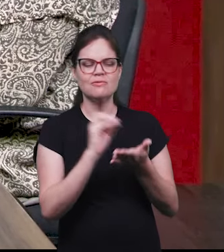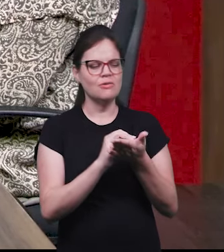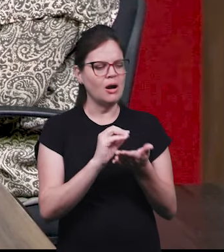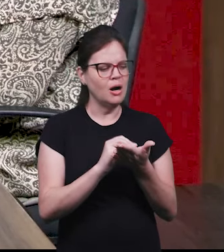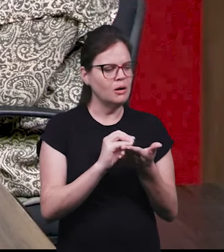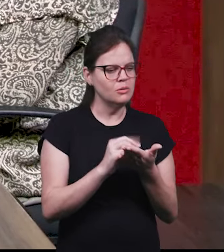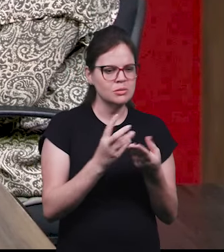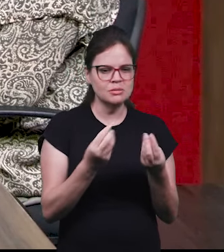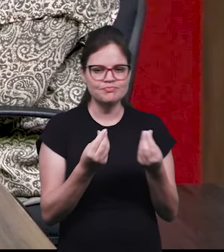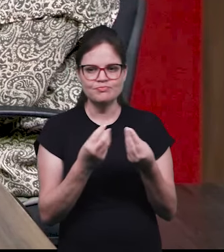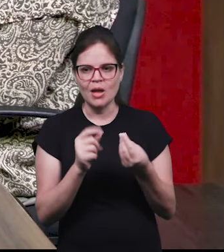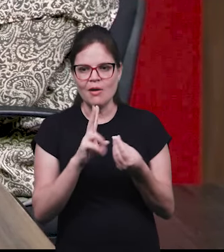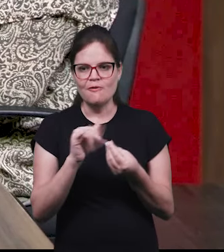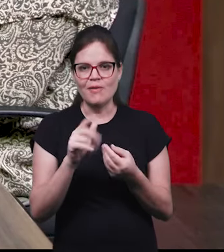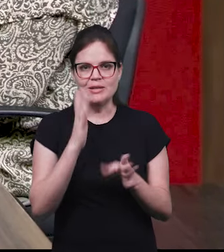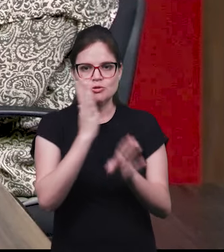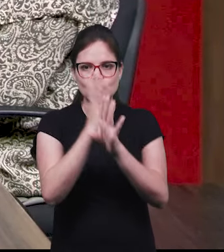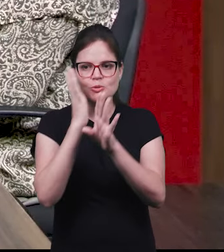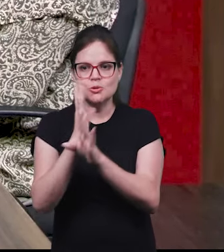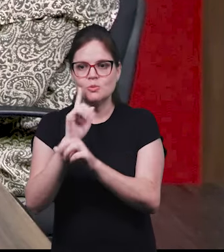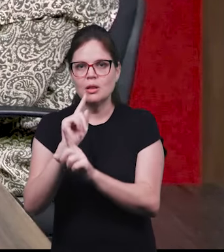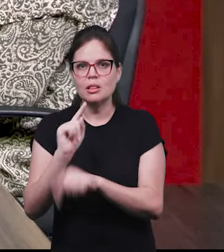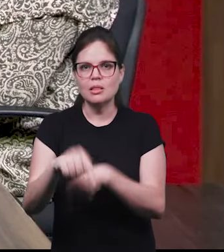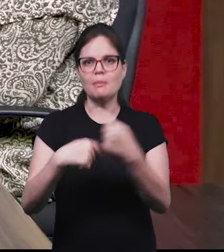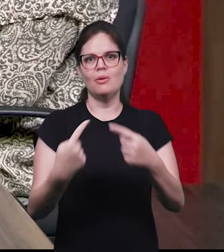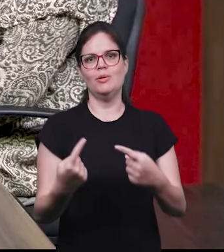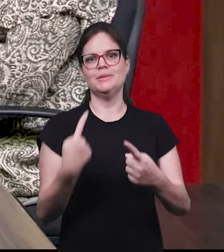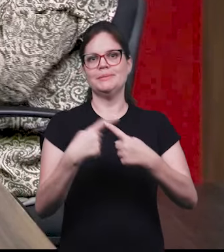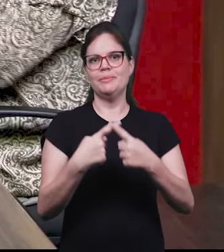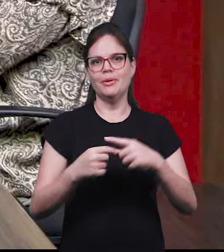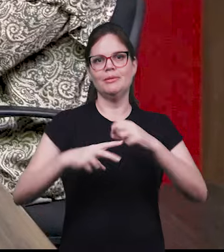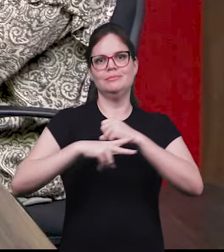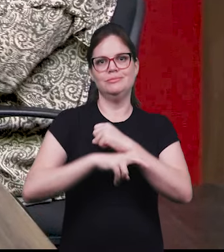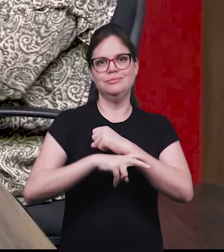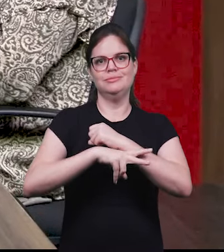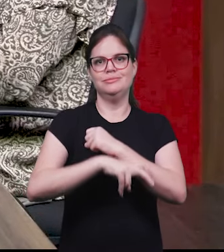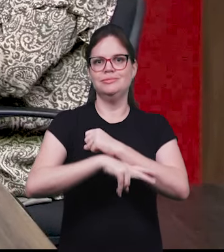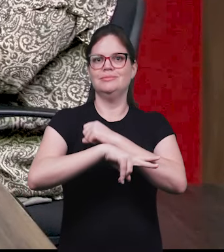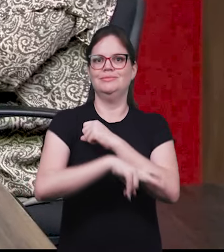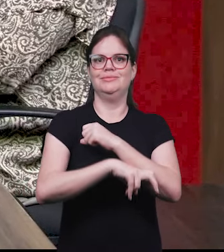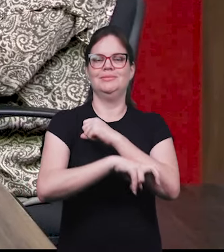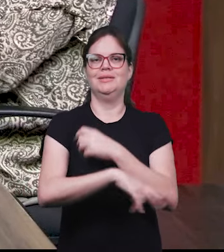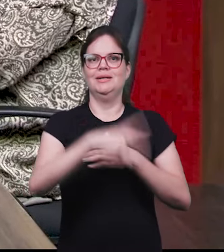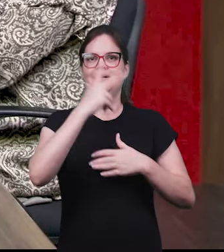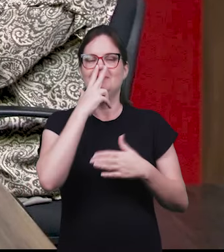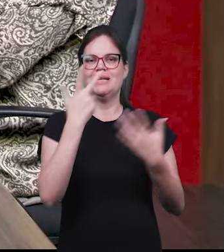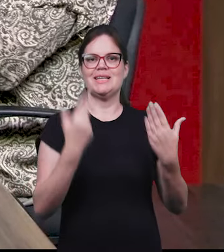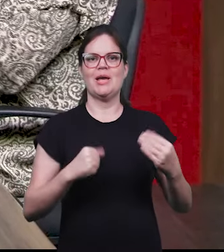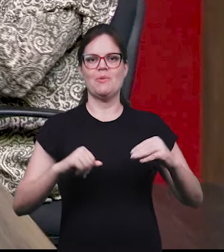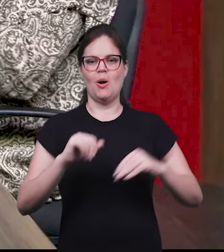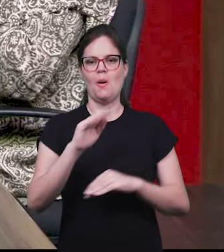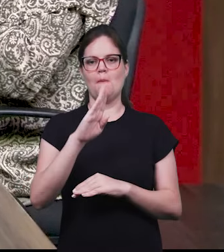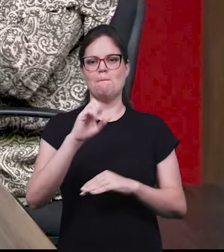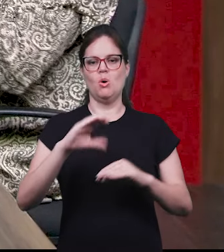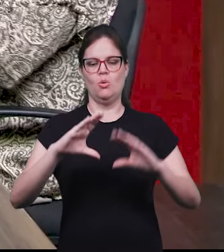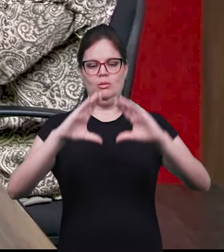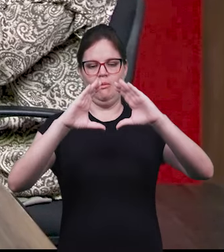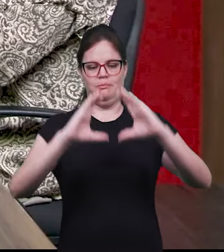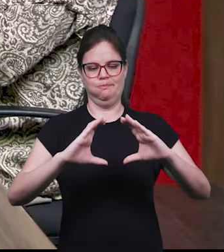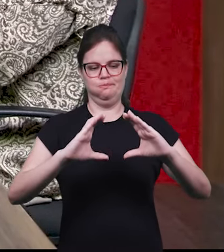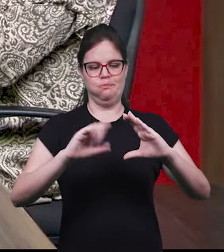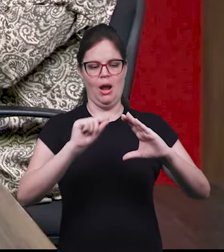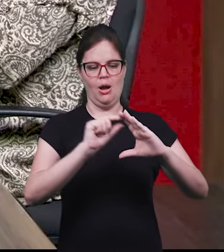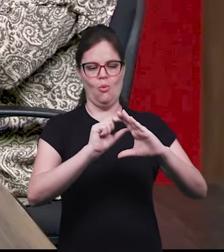só vão ser respondidas com mais tempo, né? São camadas cavando mais. Como se fosse uma camada de bolo, né?